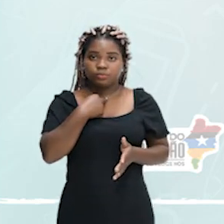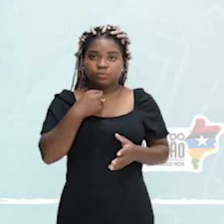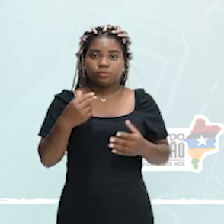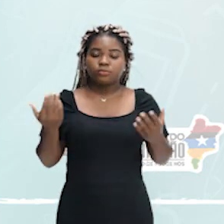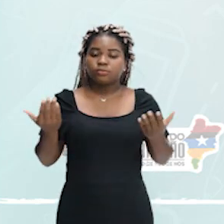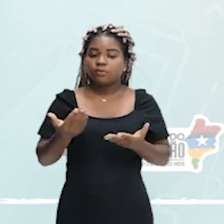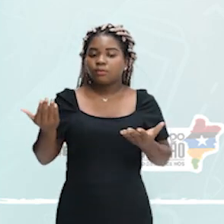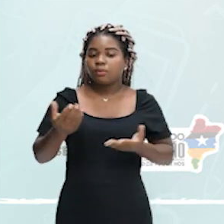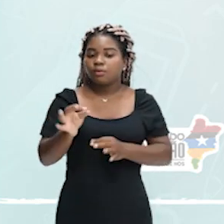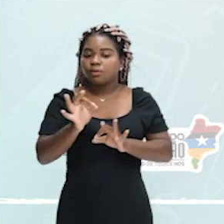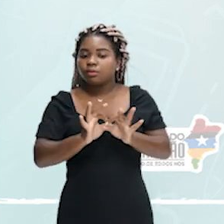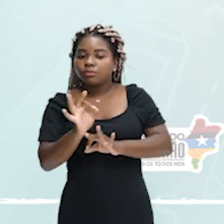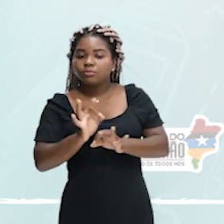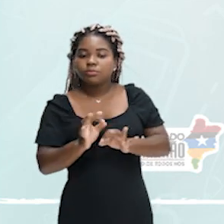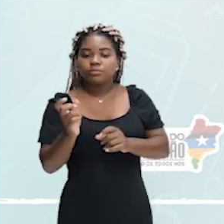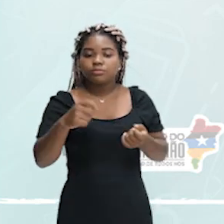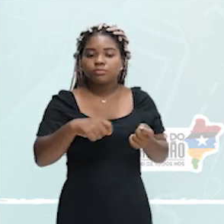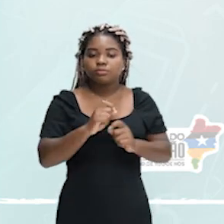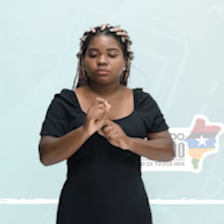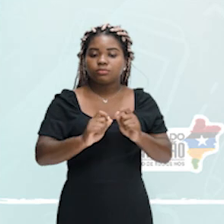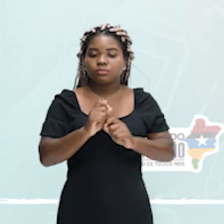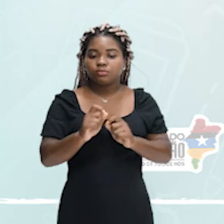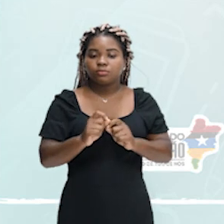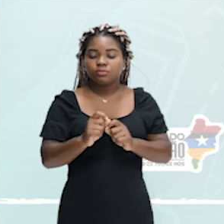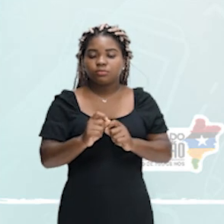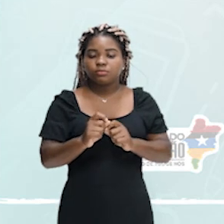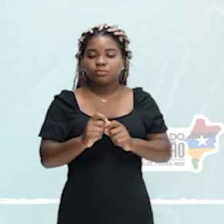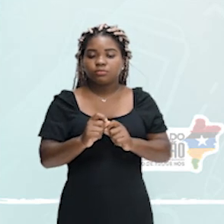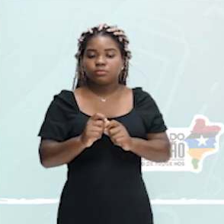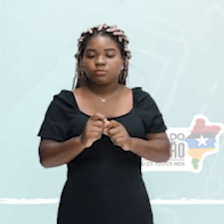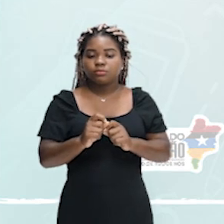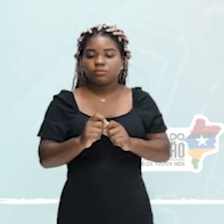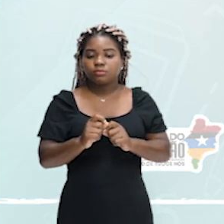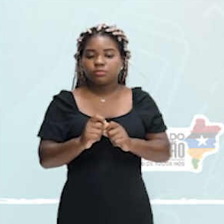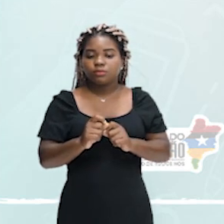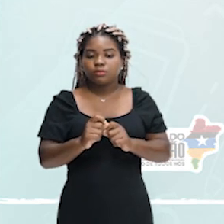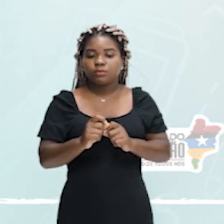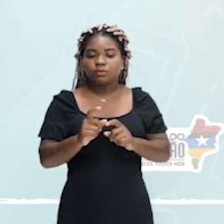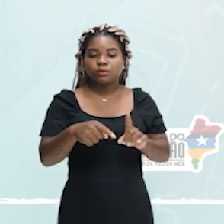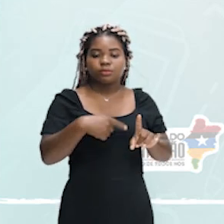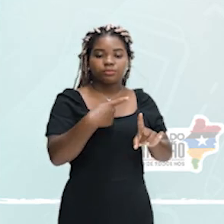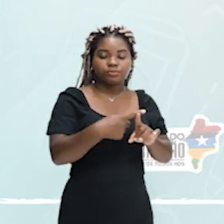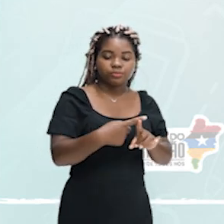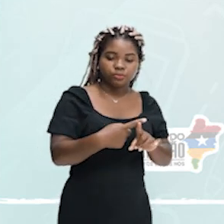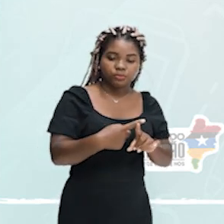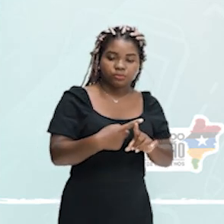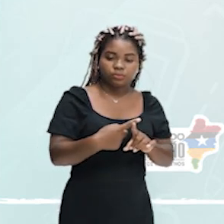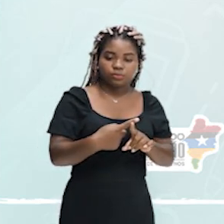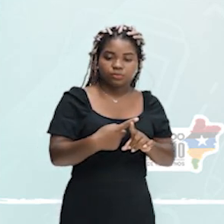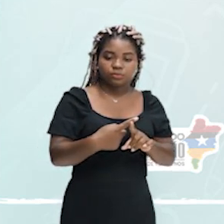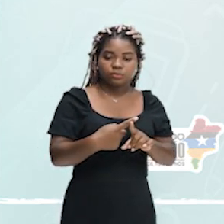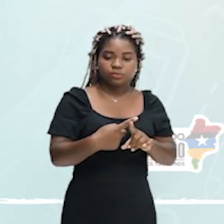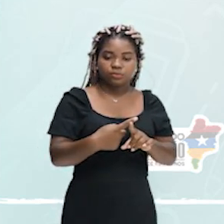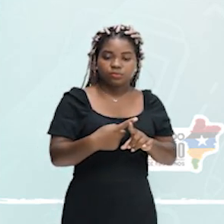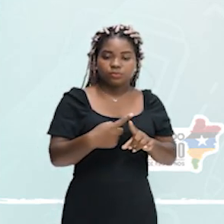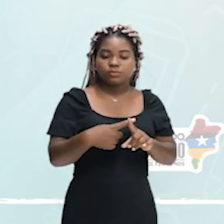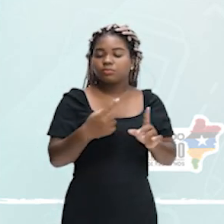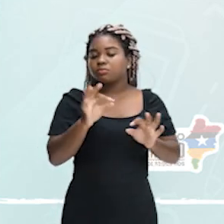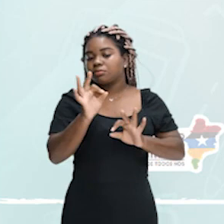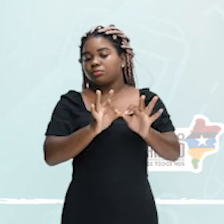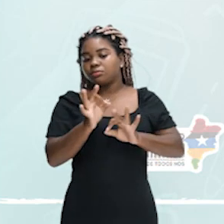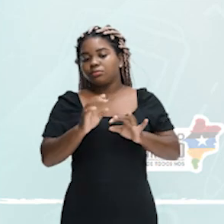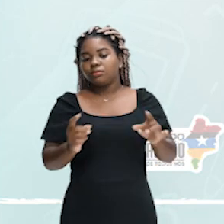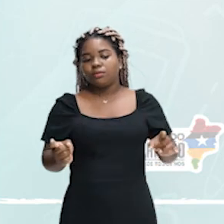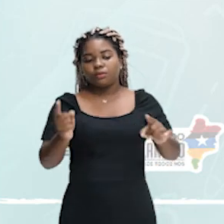1, ficaria com o sinal maior, tá? E com esse sinal maior, eu só reorganizei, eu só